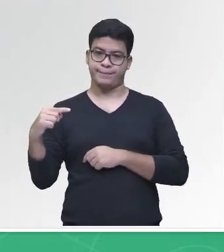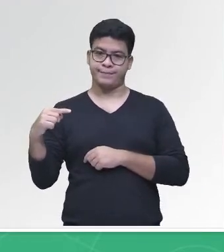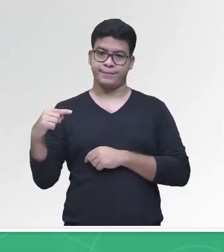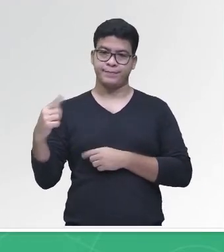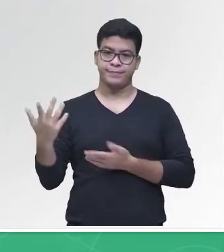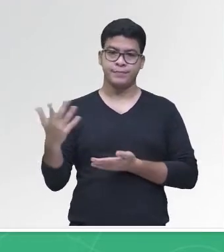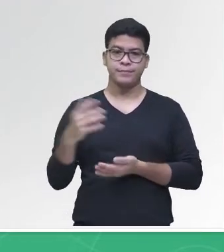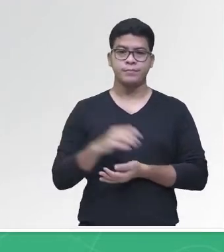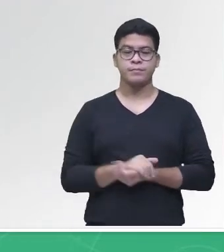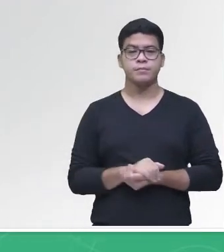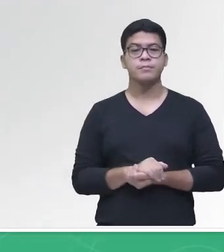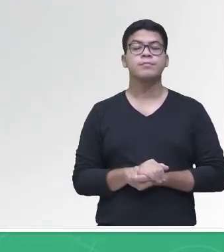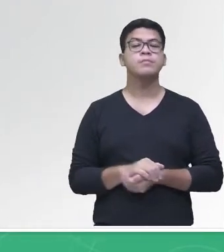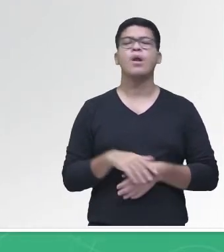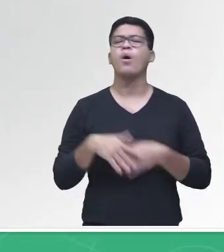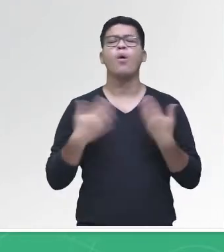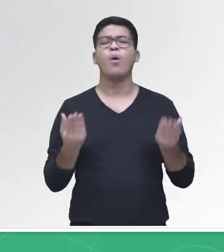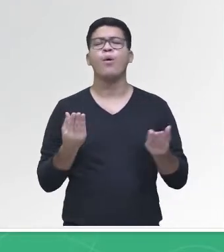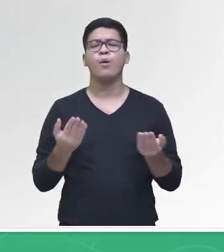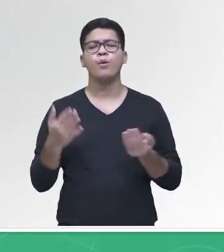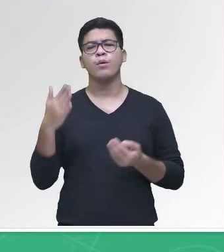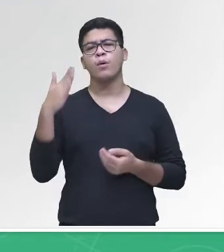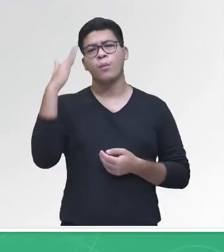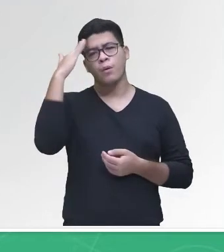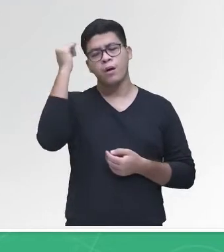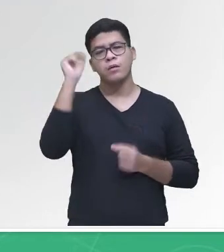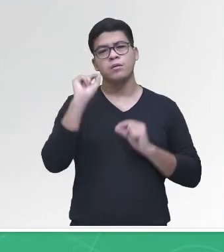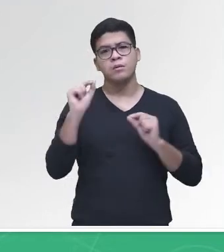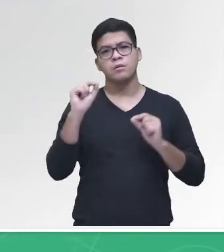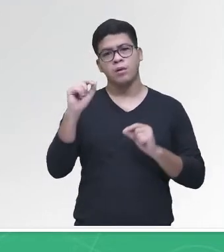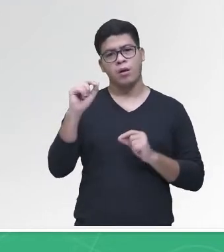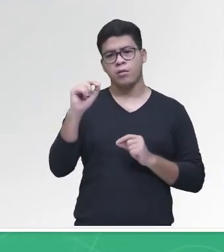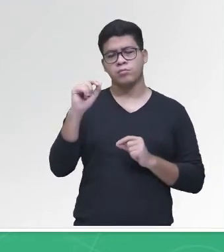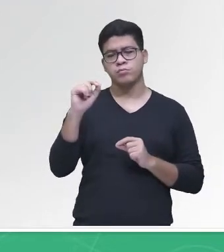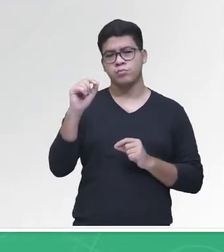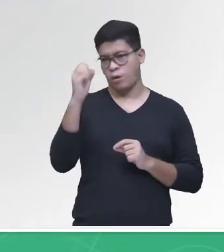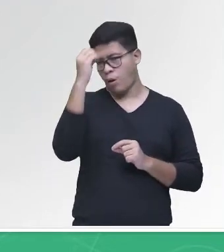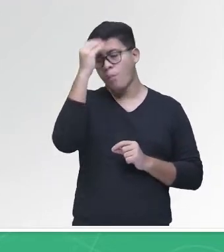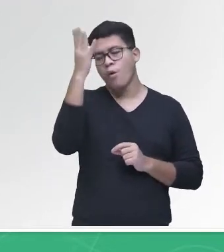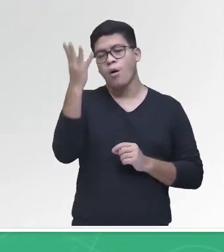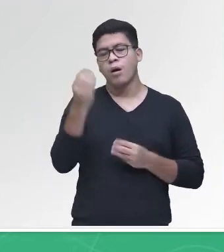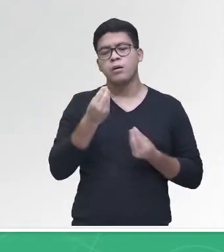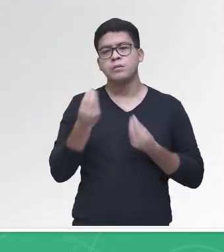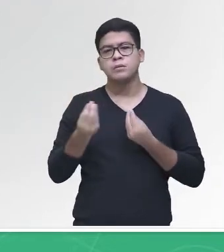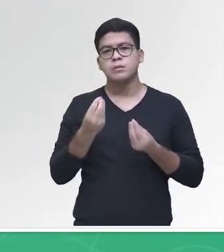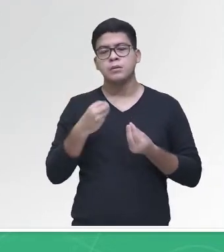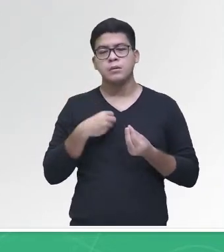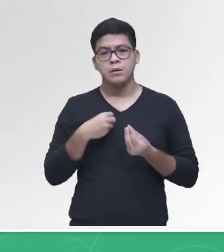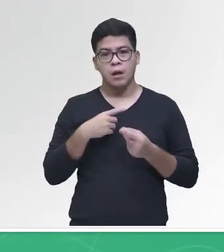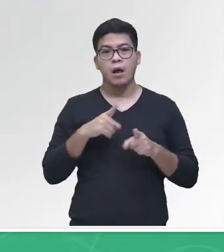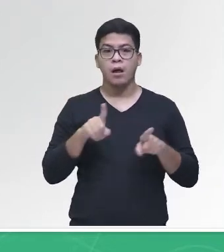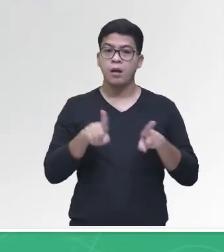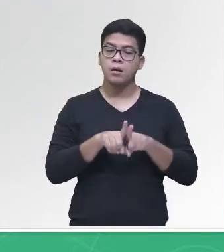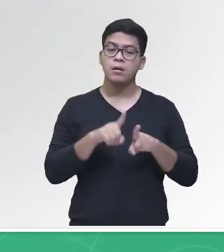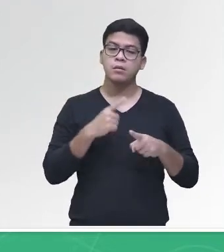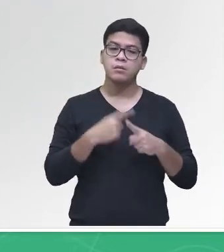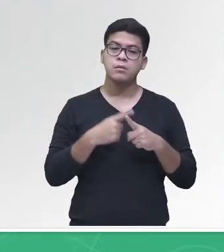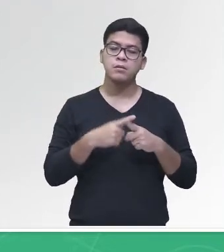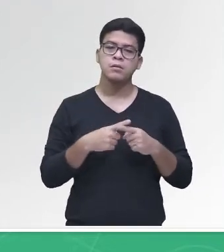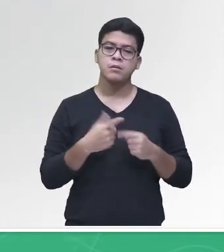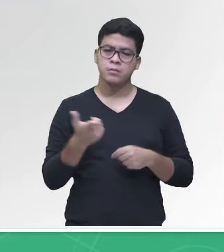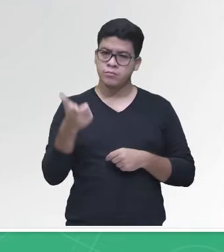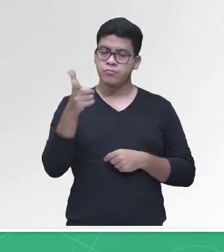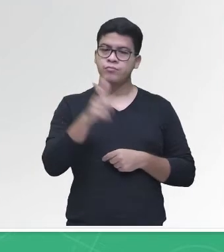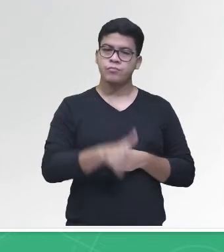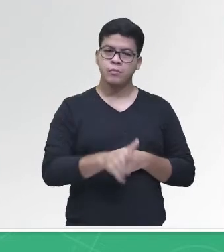negativa. Mas como é que eu sei isso? Não é adivinhando. Nós temos uma série de triboelétrica que você lá tem todas